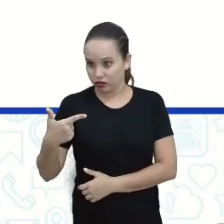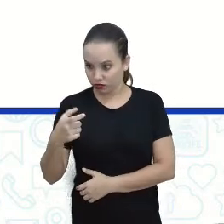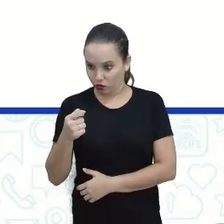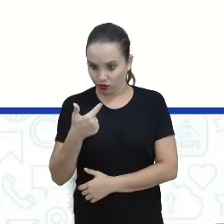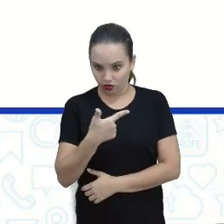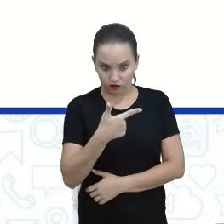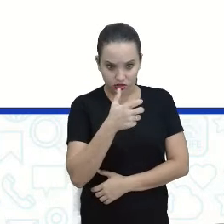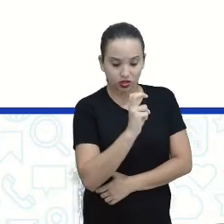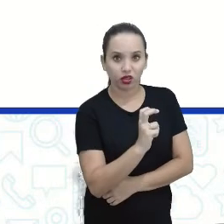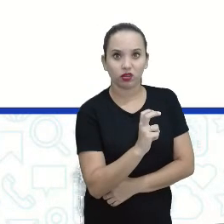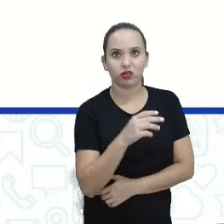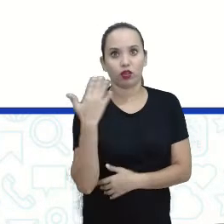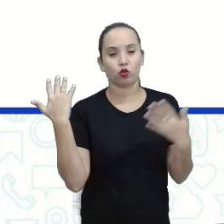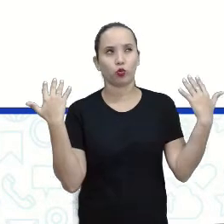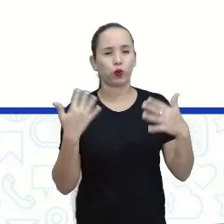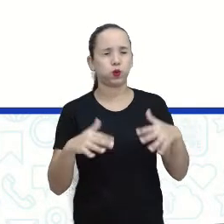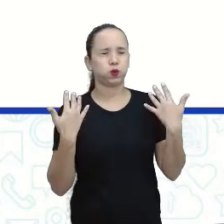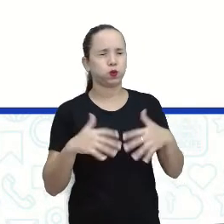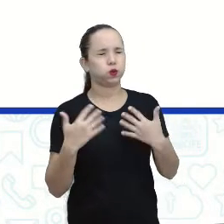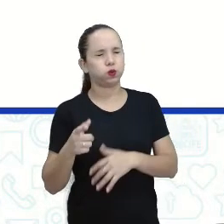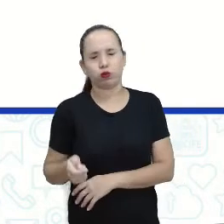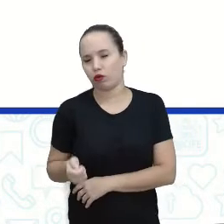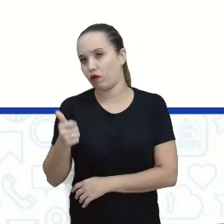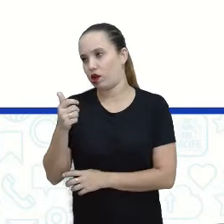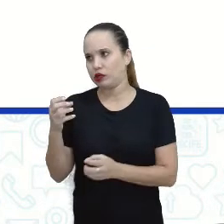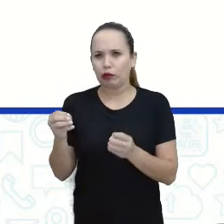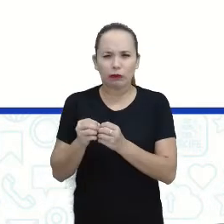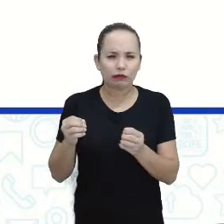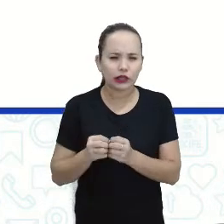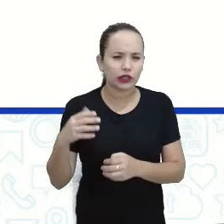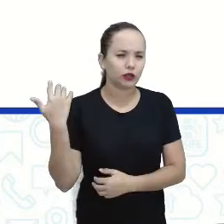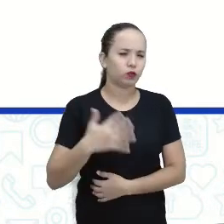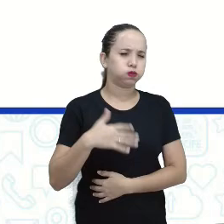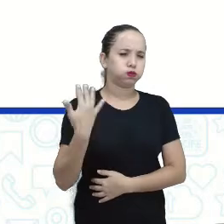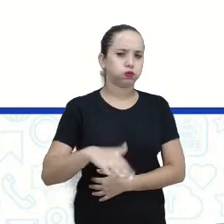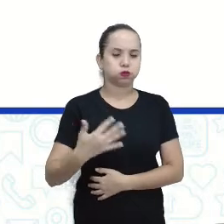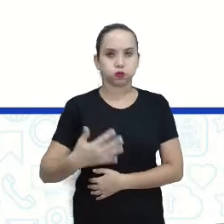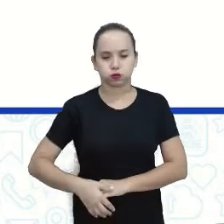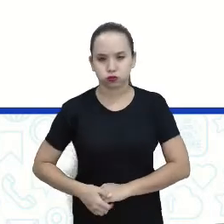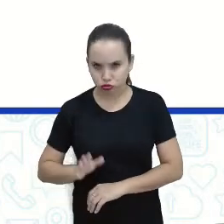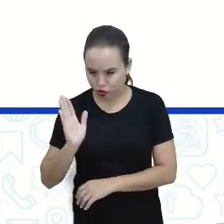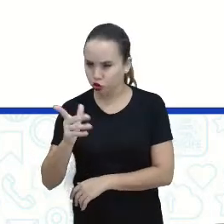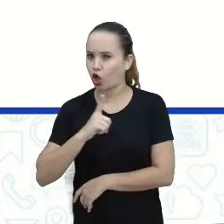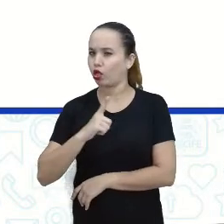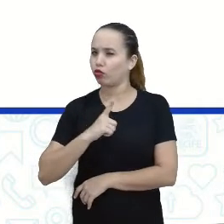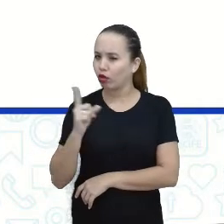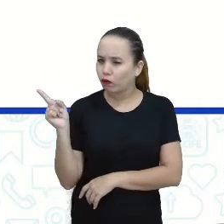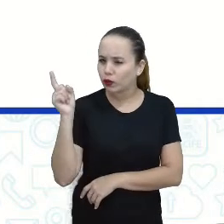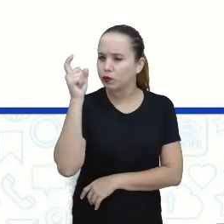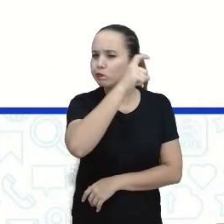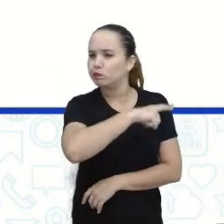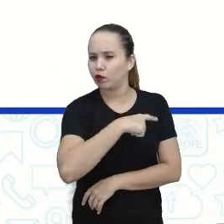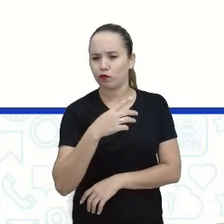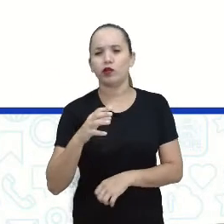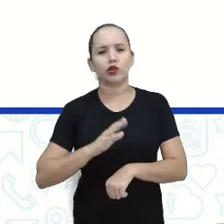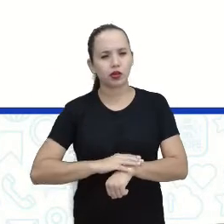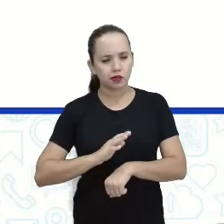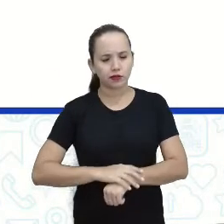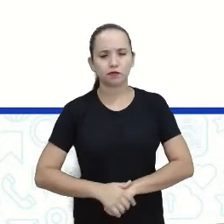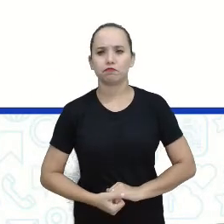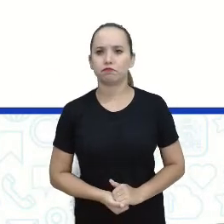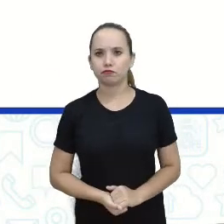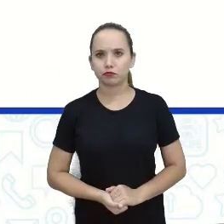chegando, né? Daqui a uns anos, poucos anos, e já está nessa situação aí crítica, né? Que